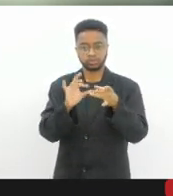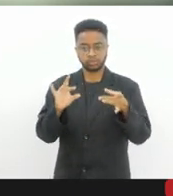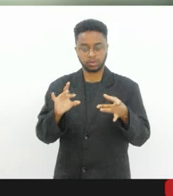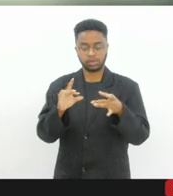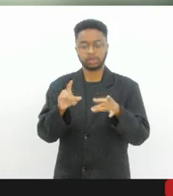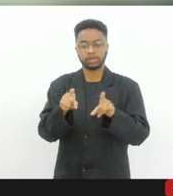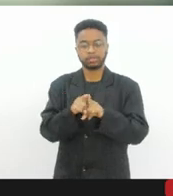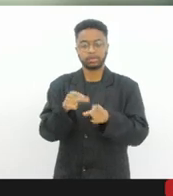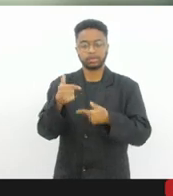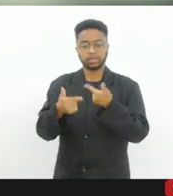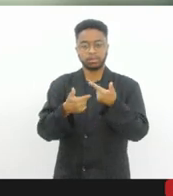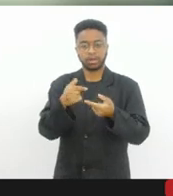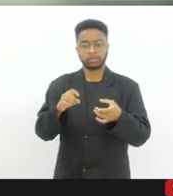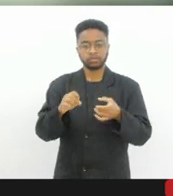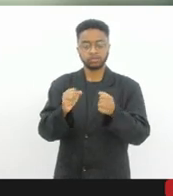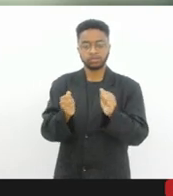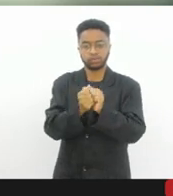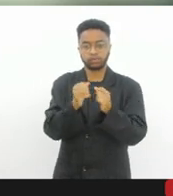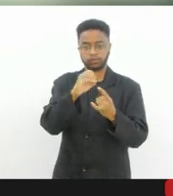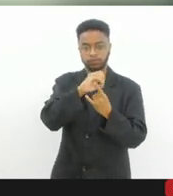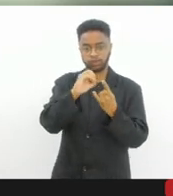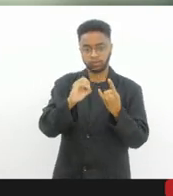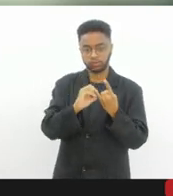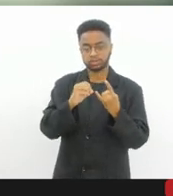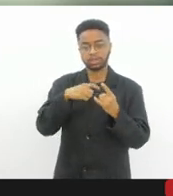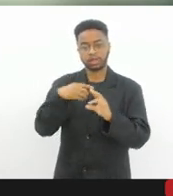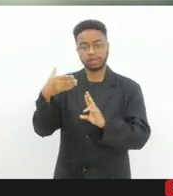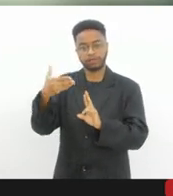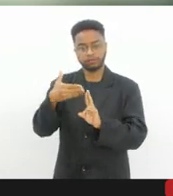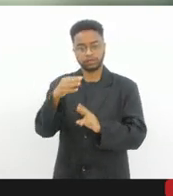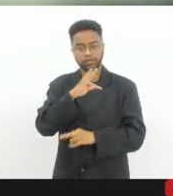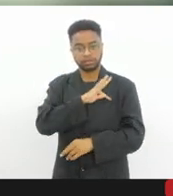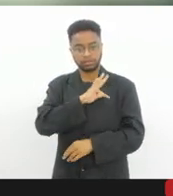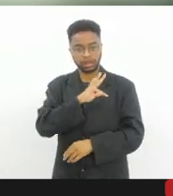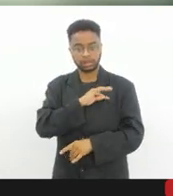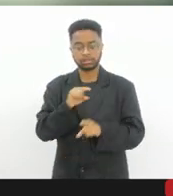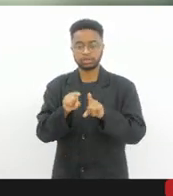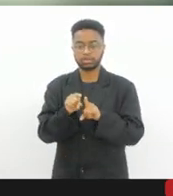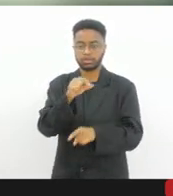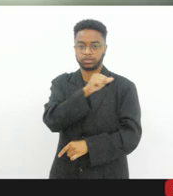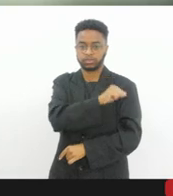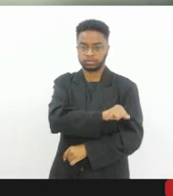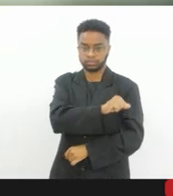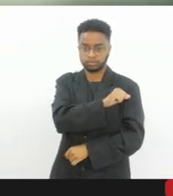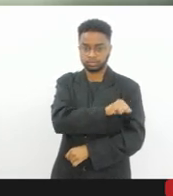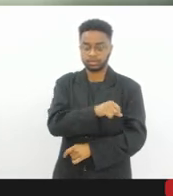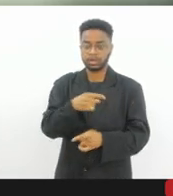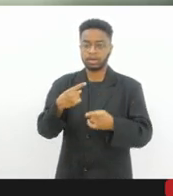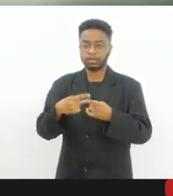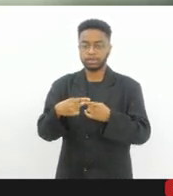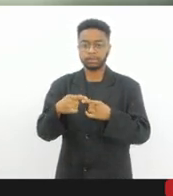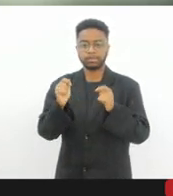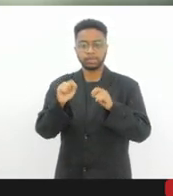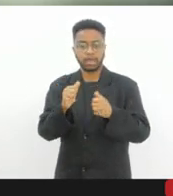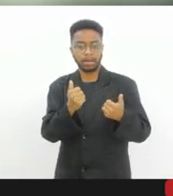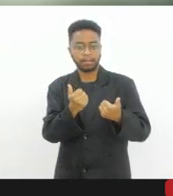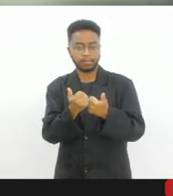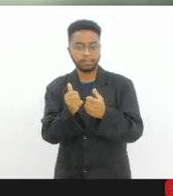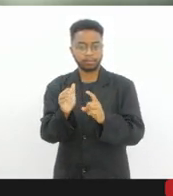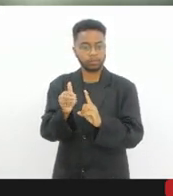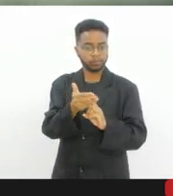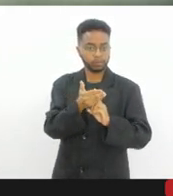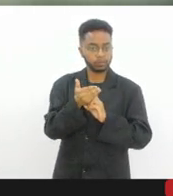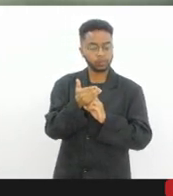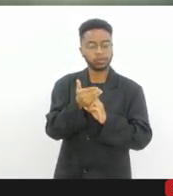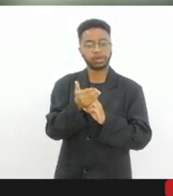Nesse trabalho com a Fiocruz, a gente tem uma referência técnica aí no Rio de Janeiro para ouvir, acolher e apoiar a gente nesse